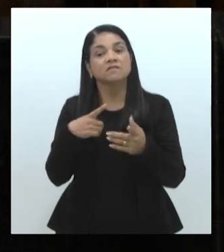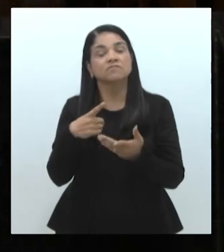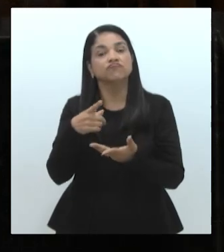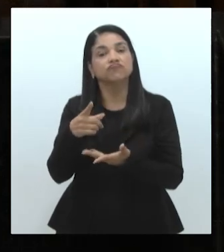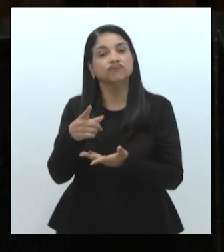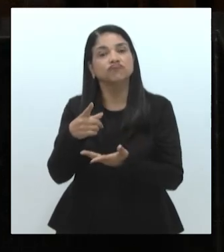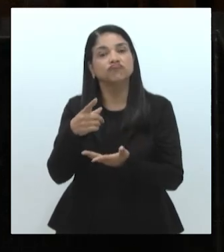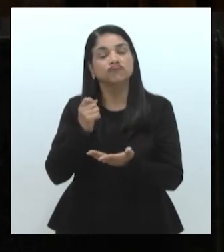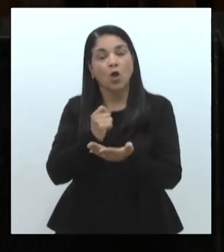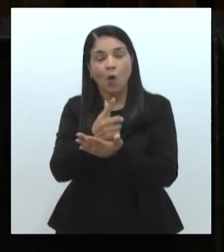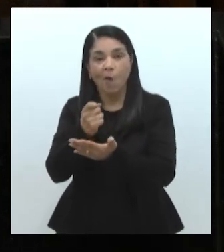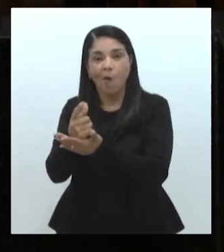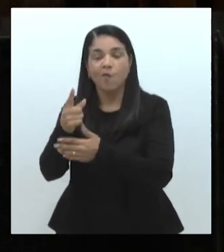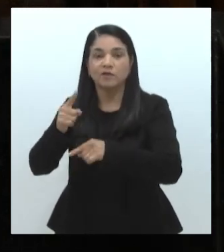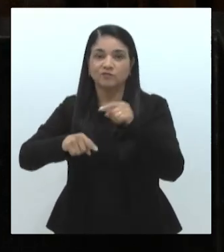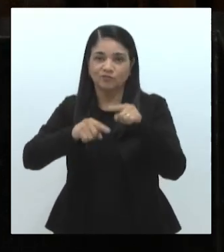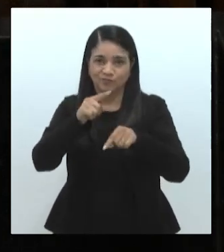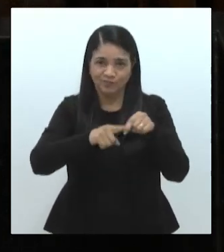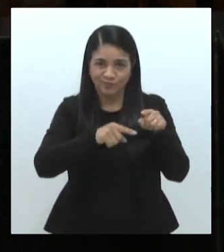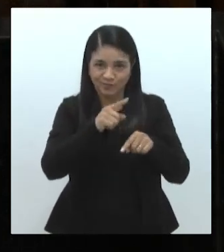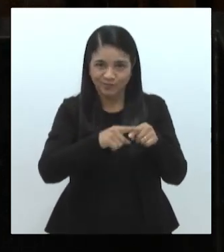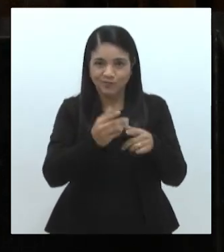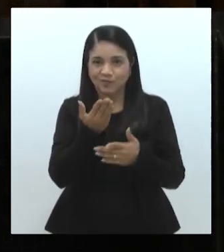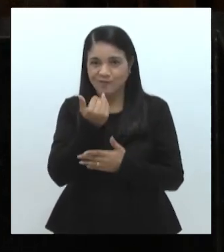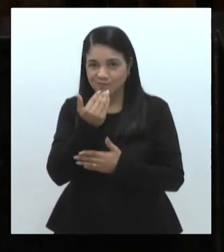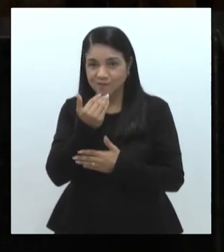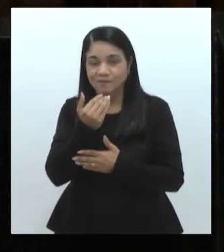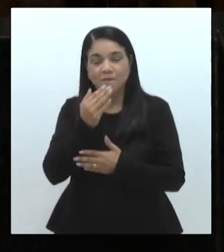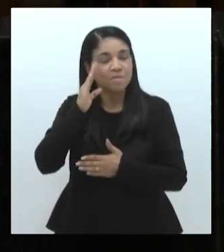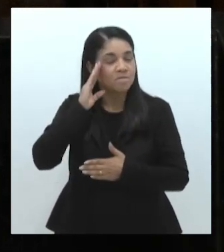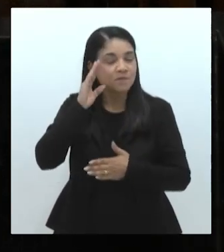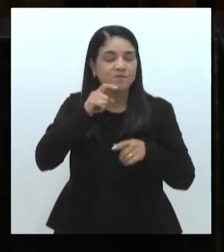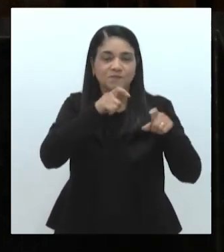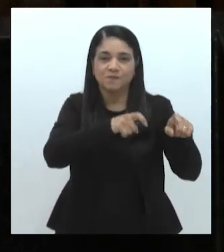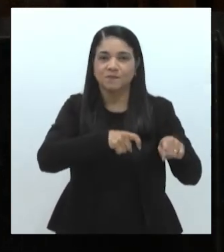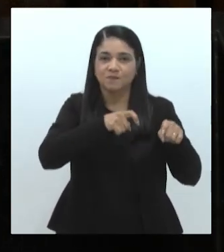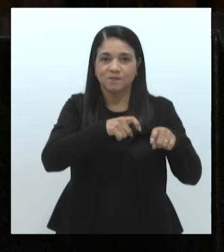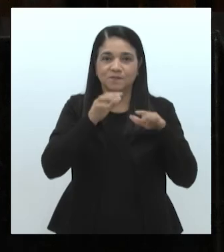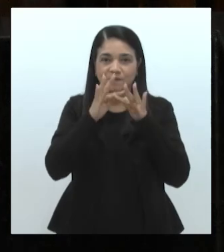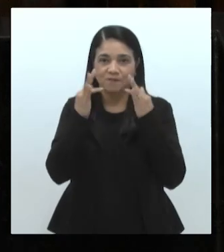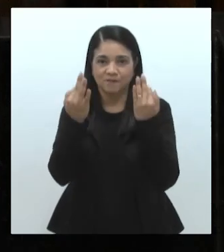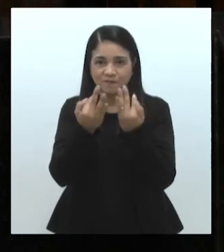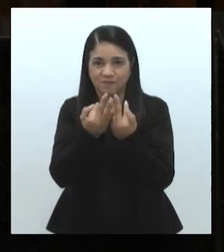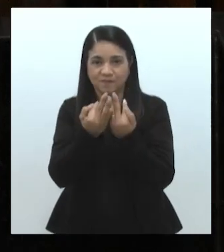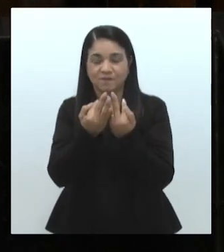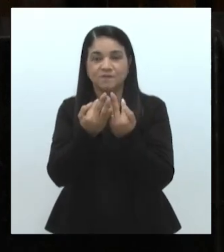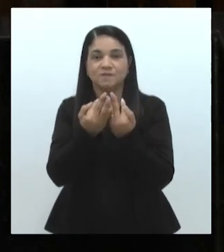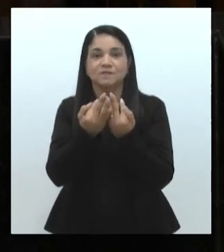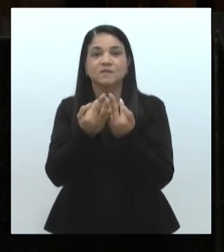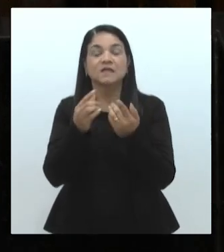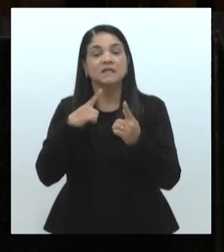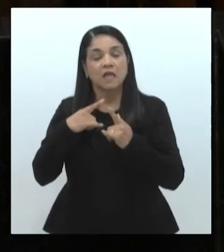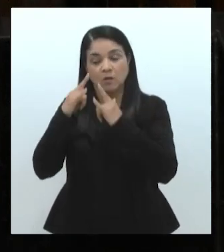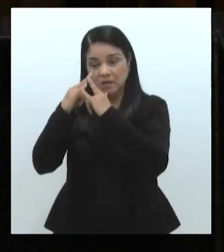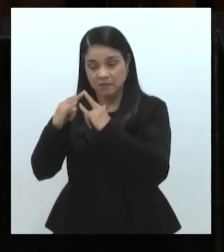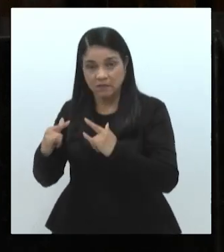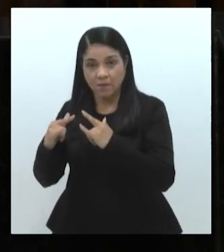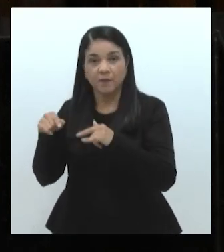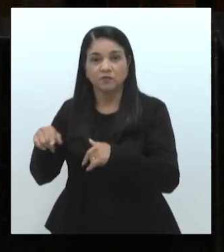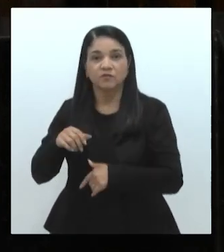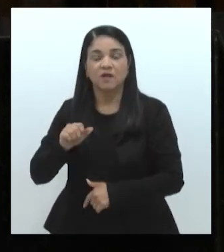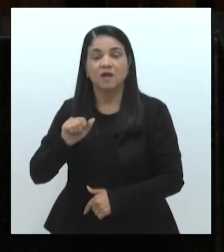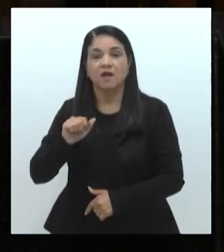desses produtos, principalmente da agricultura familiar, considerando aqui os assentamentos da reforma